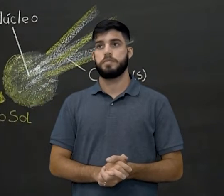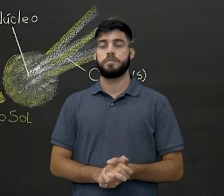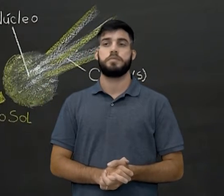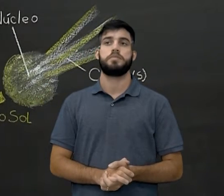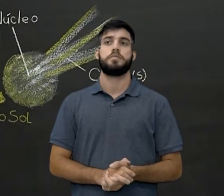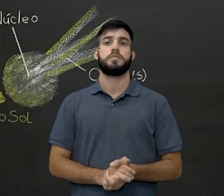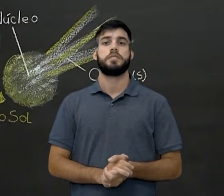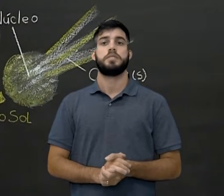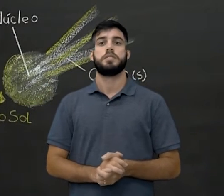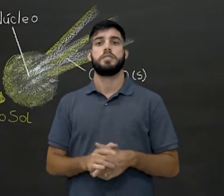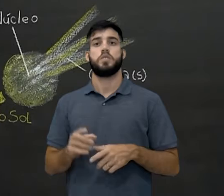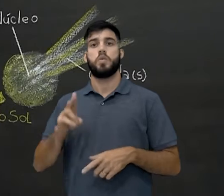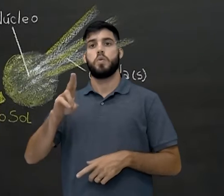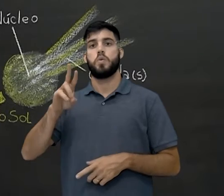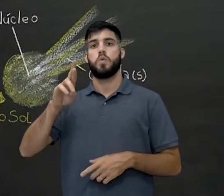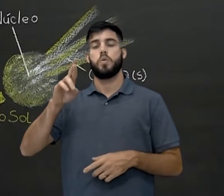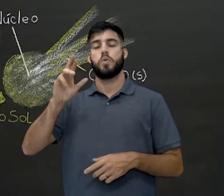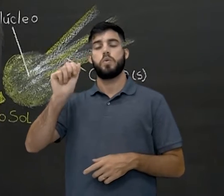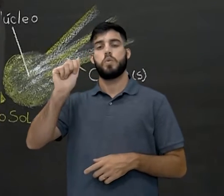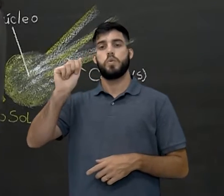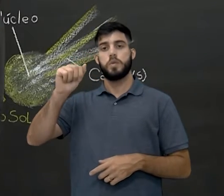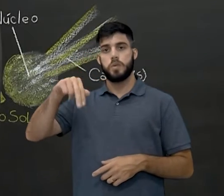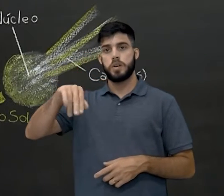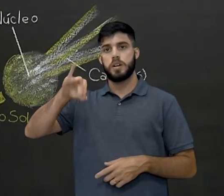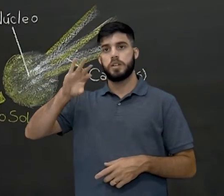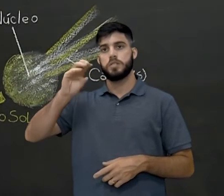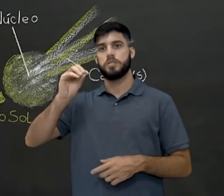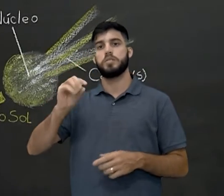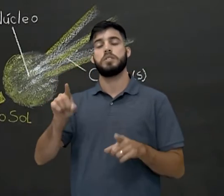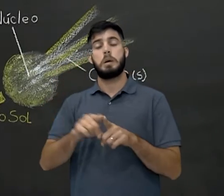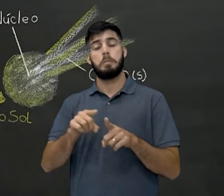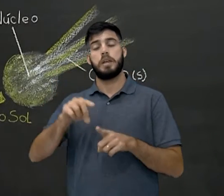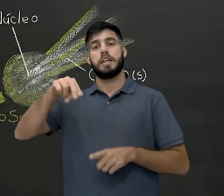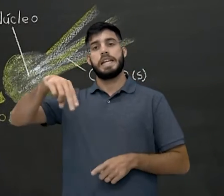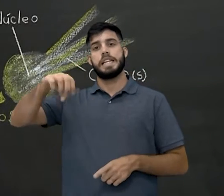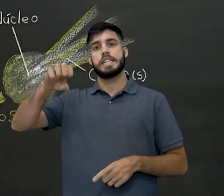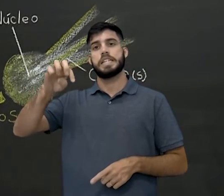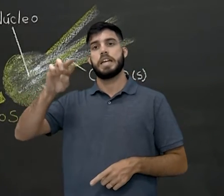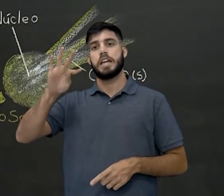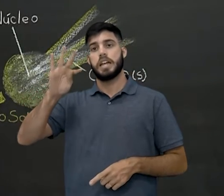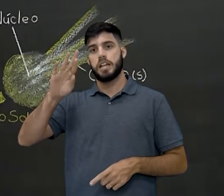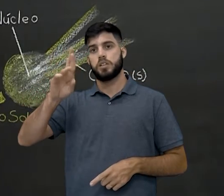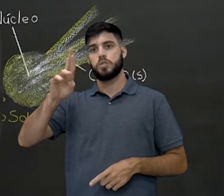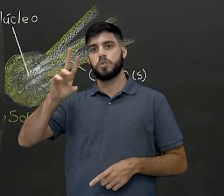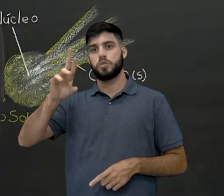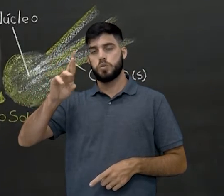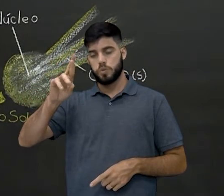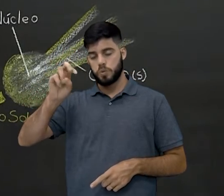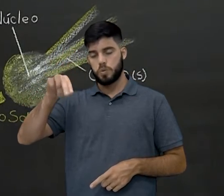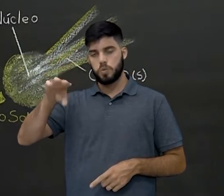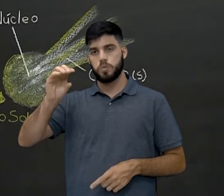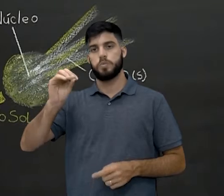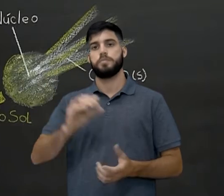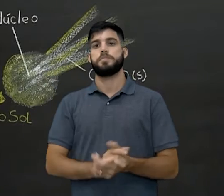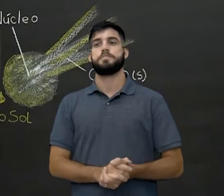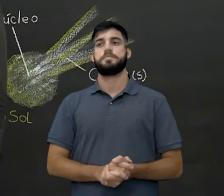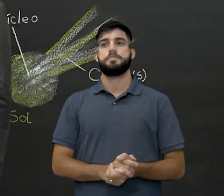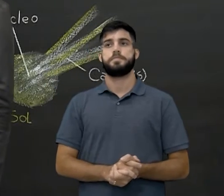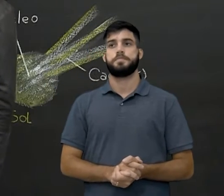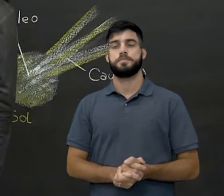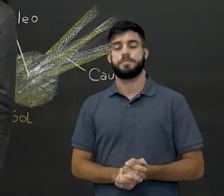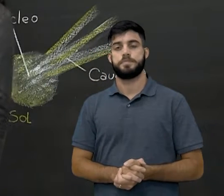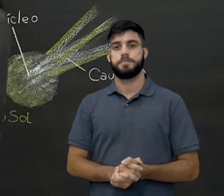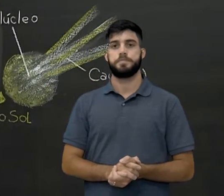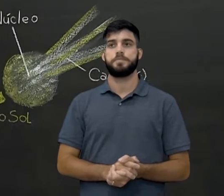rochosos. Urano e Netuno. Assim, legal. Mercúrio, Vênus, Terra, Marte, Júpiter, Saturno,